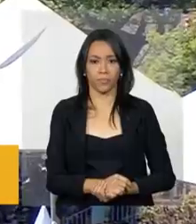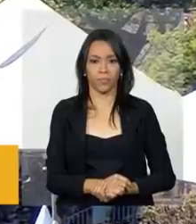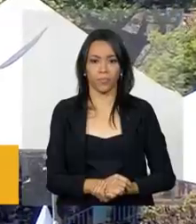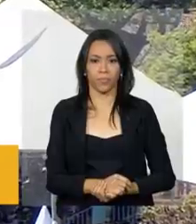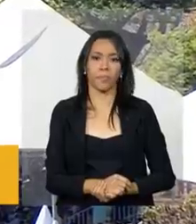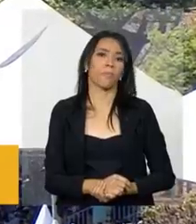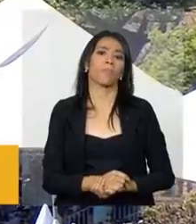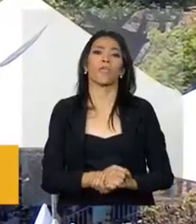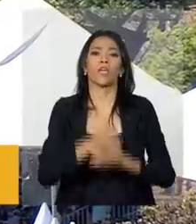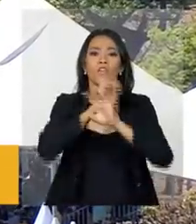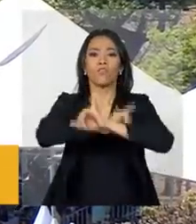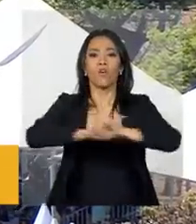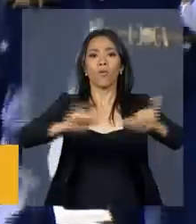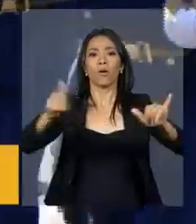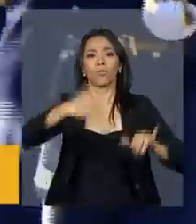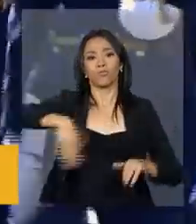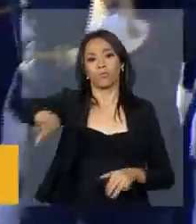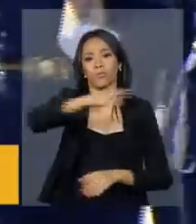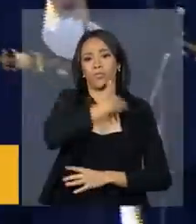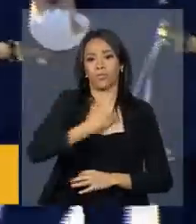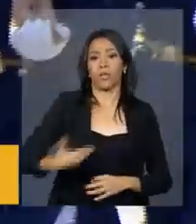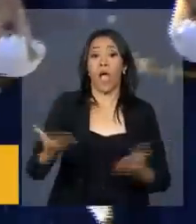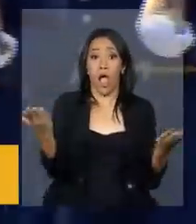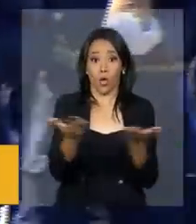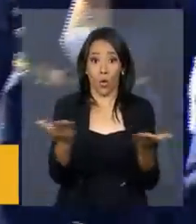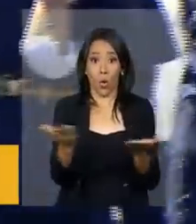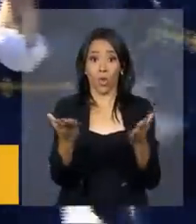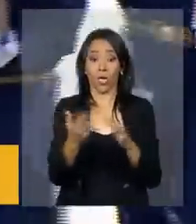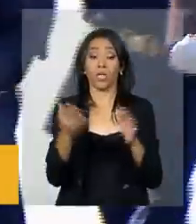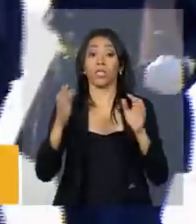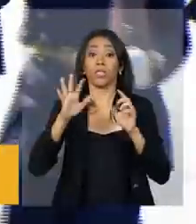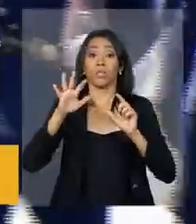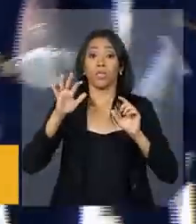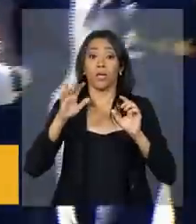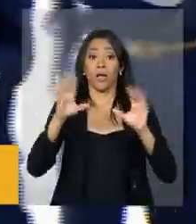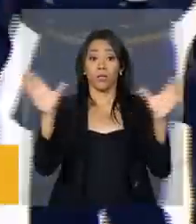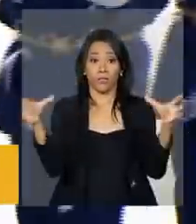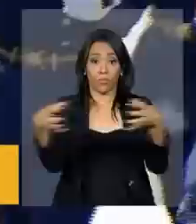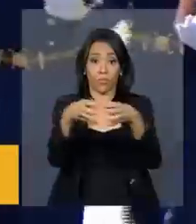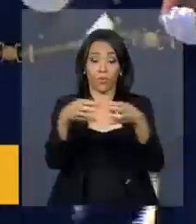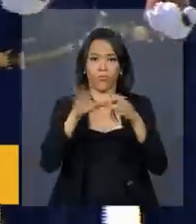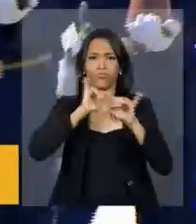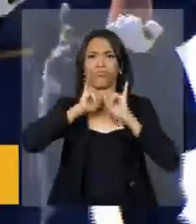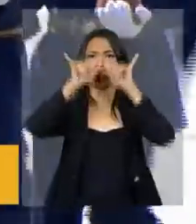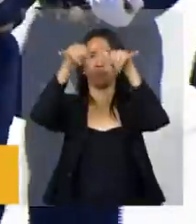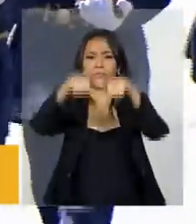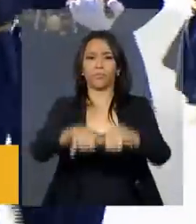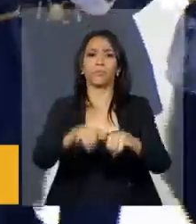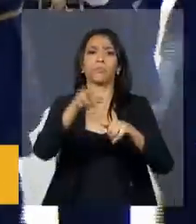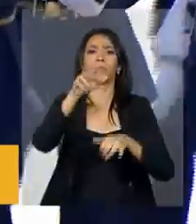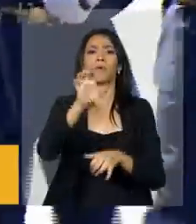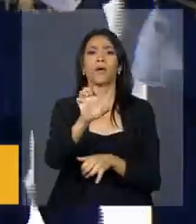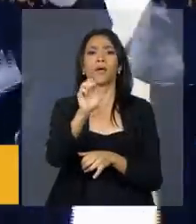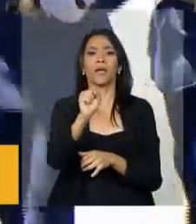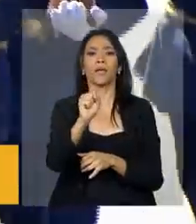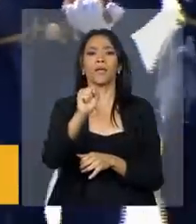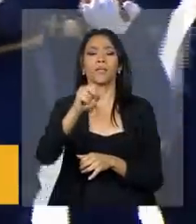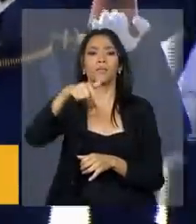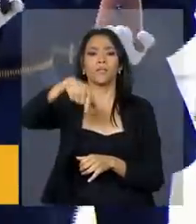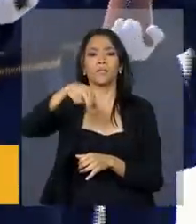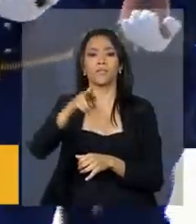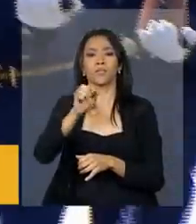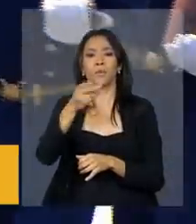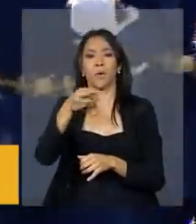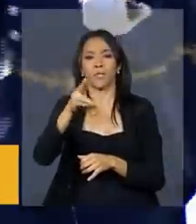Informamos ao público presente que a Esquadrilha da Fumaça fará uma apresentação ao final do desfile das tropas.